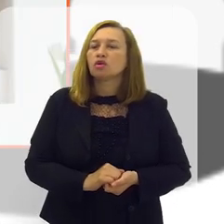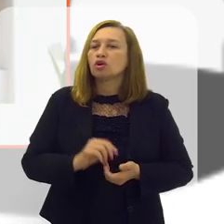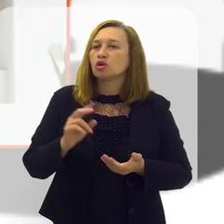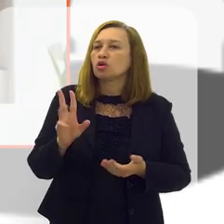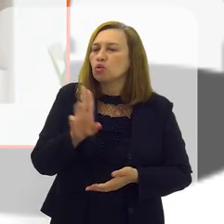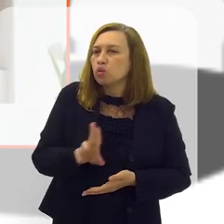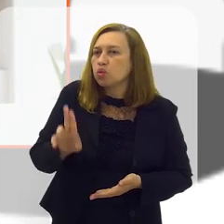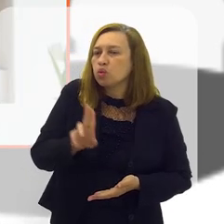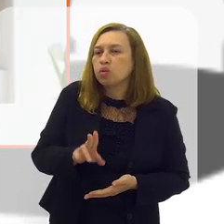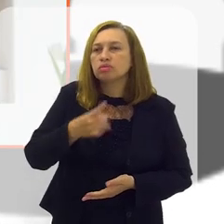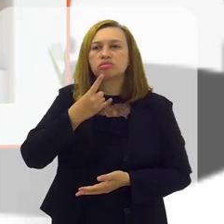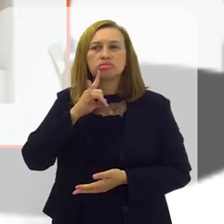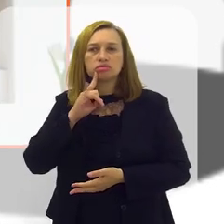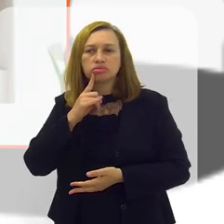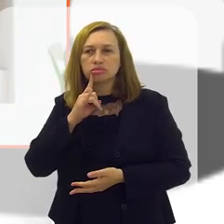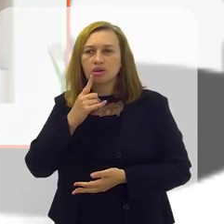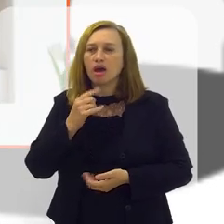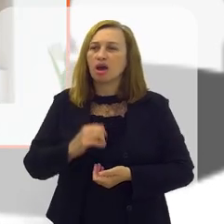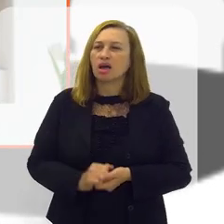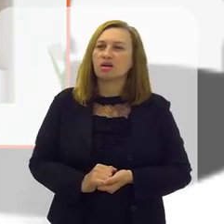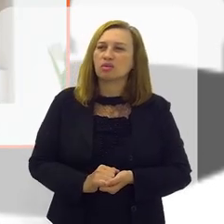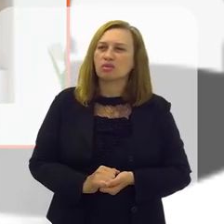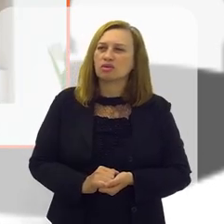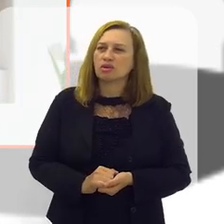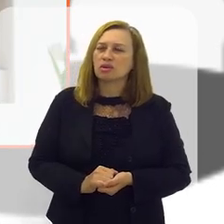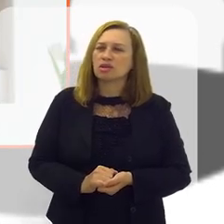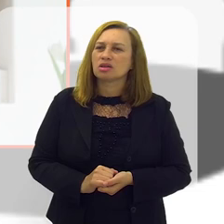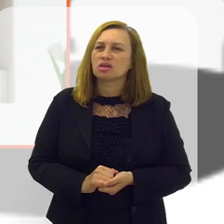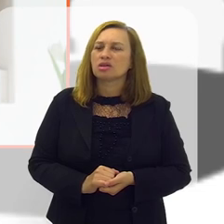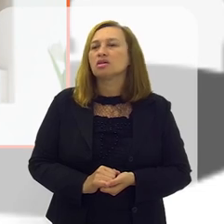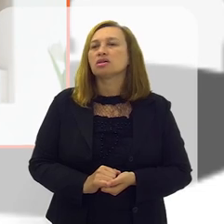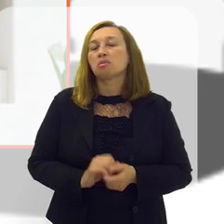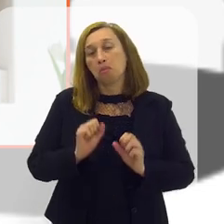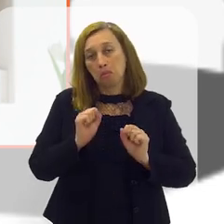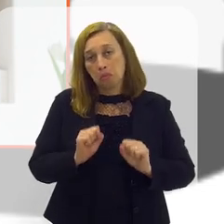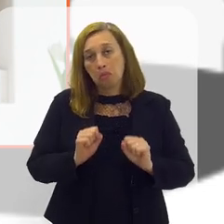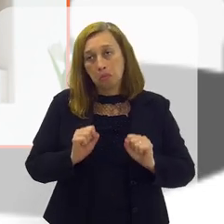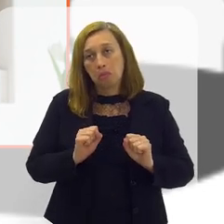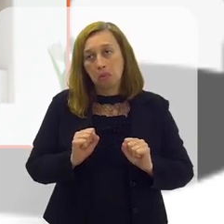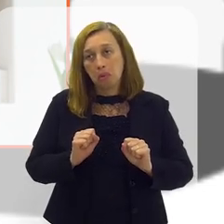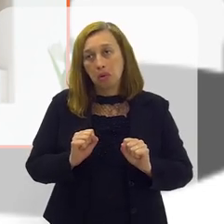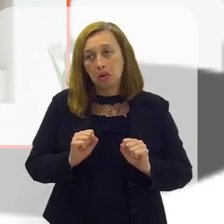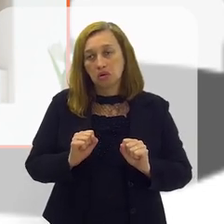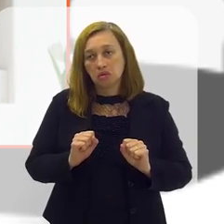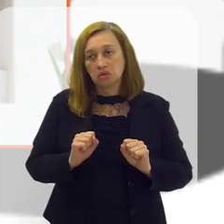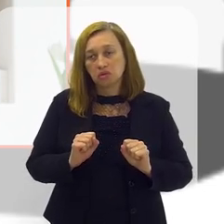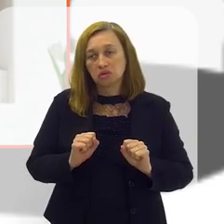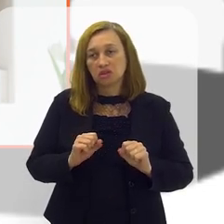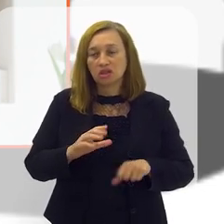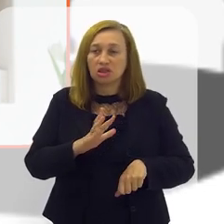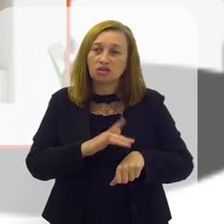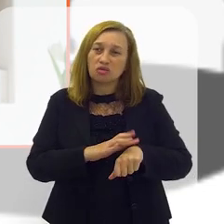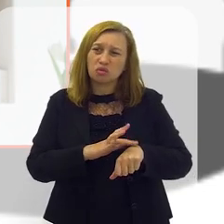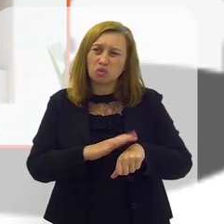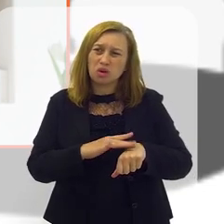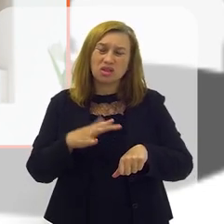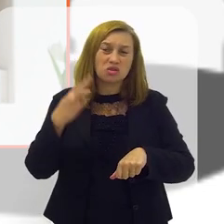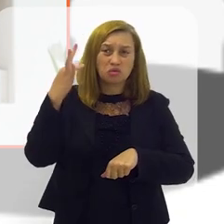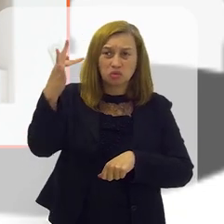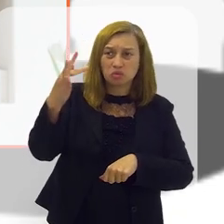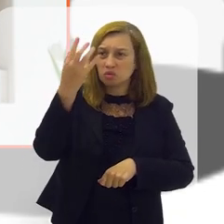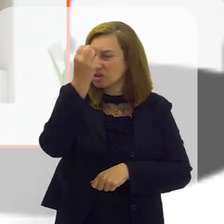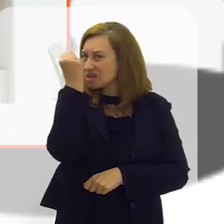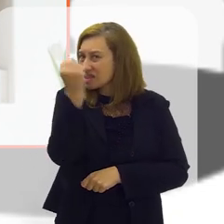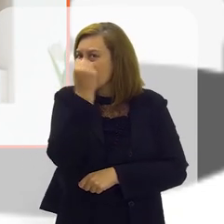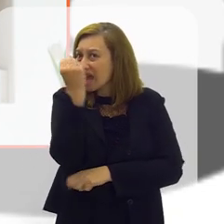o consumo de álcool, a ingestão excessiva, ela desencadeia e pode desencadear doenças mentais